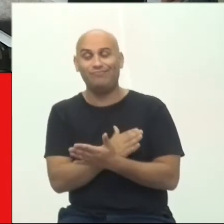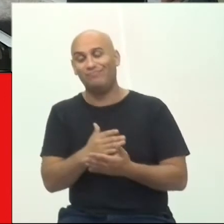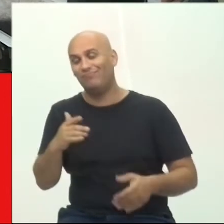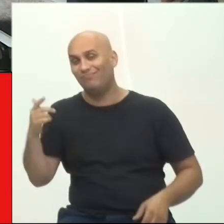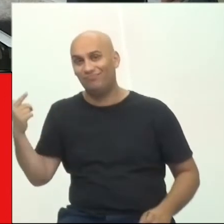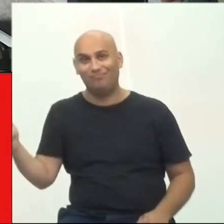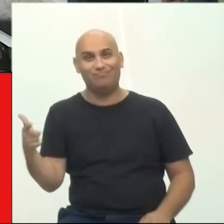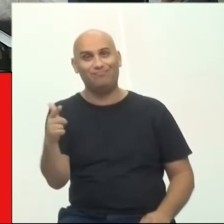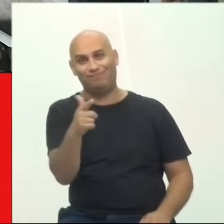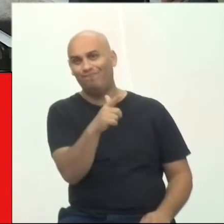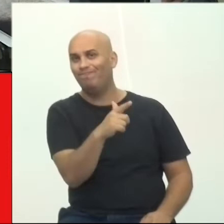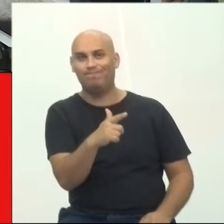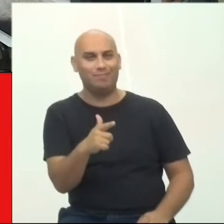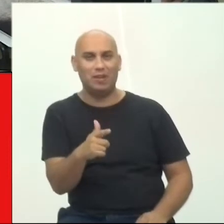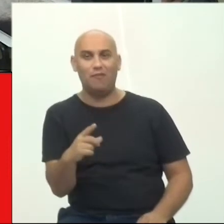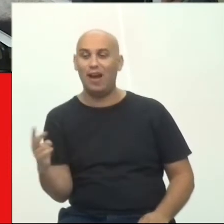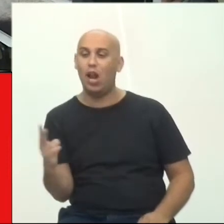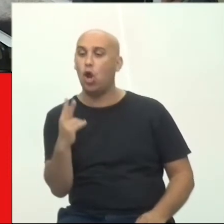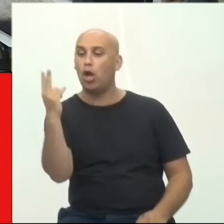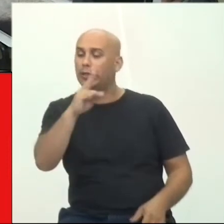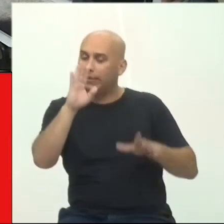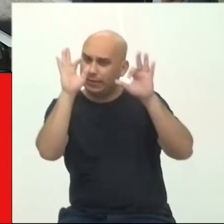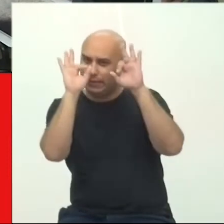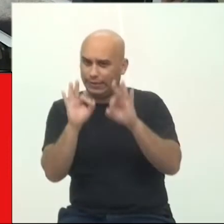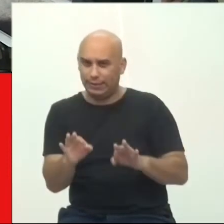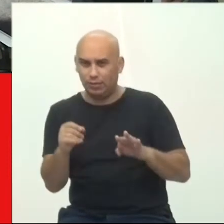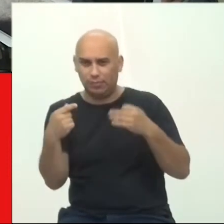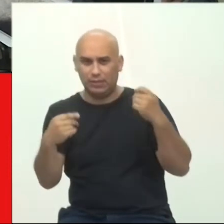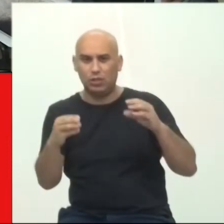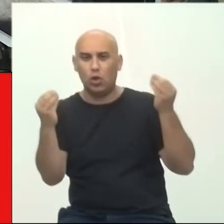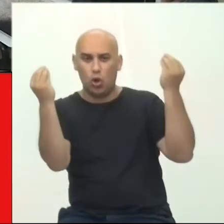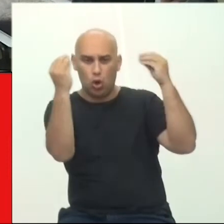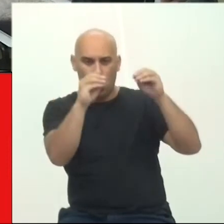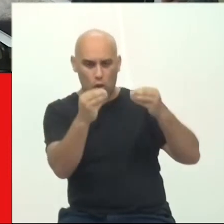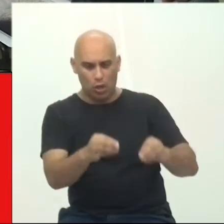a gente também tem que estar colocando.